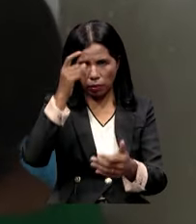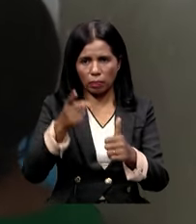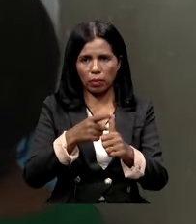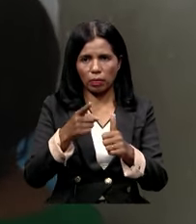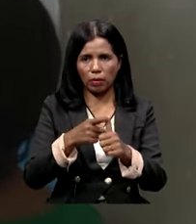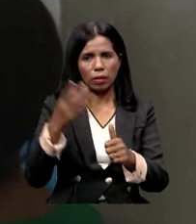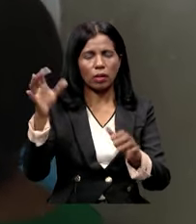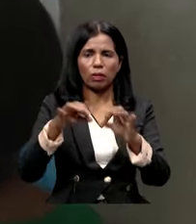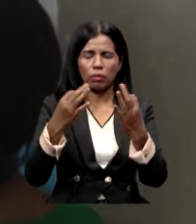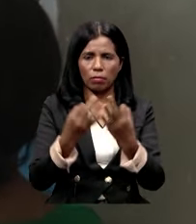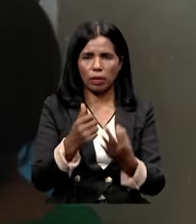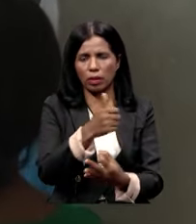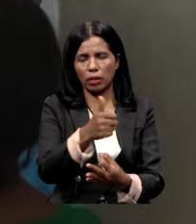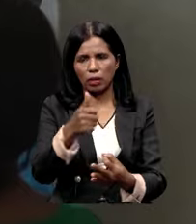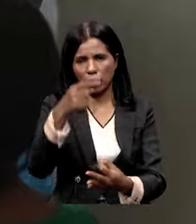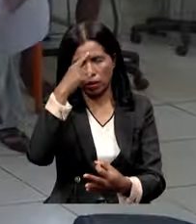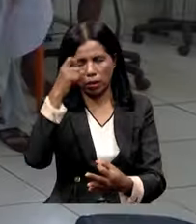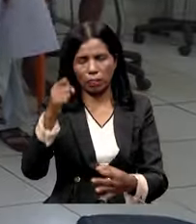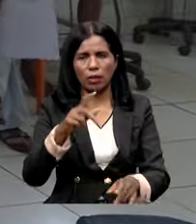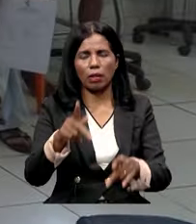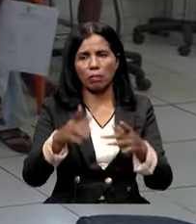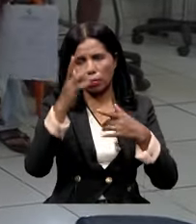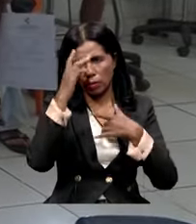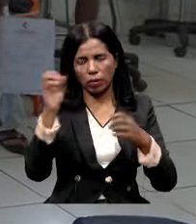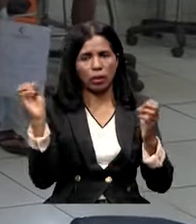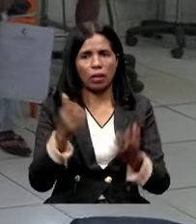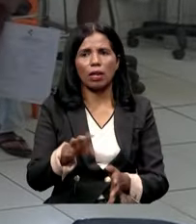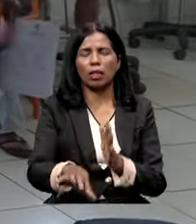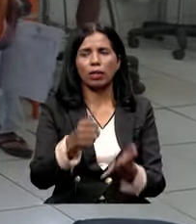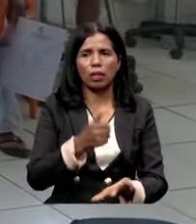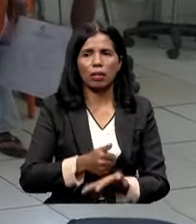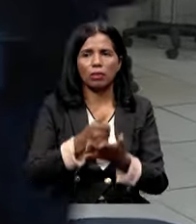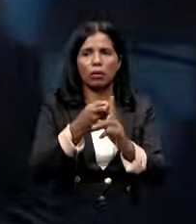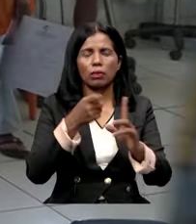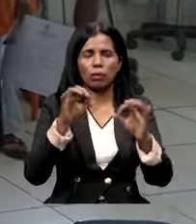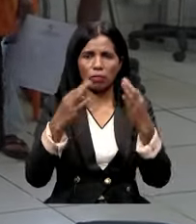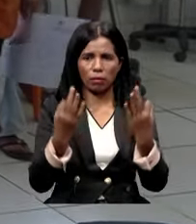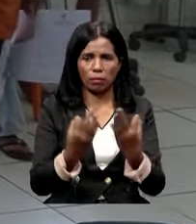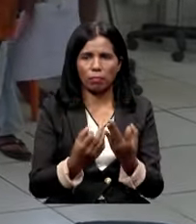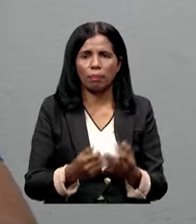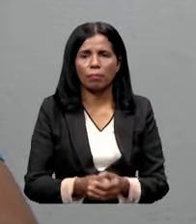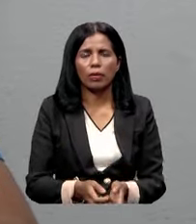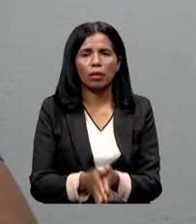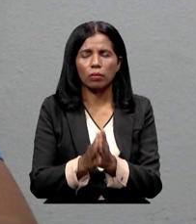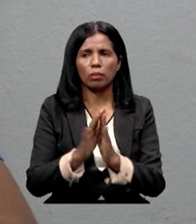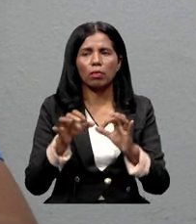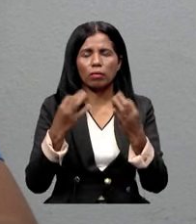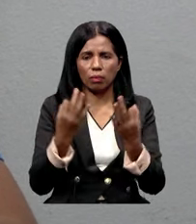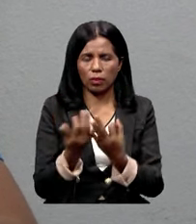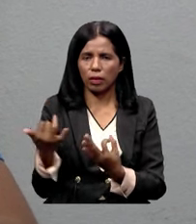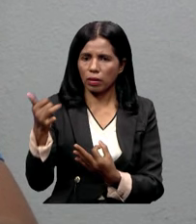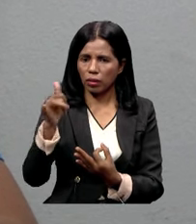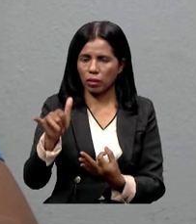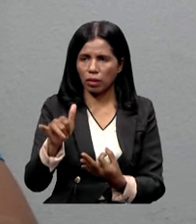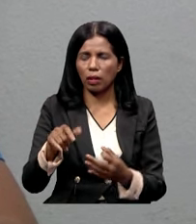socorro iha família ida ida, tamba iha paciente balun lahetan atenção husi família rasi. Husu ba família sira,